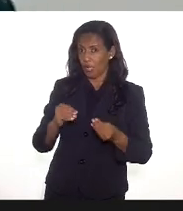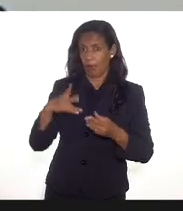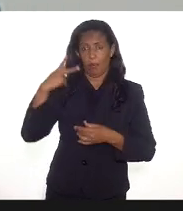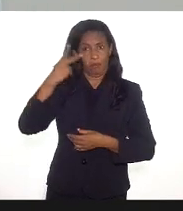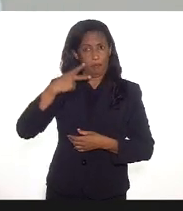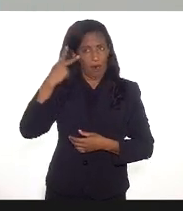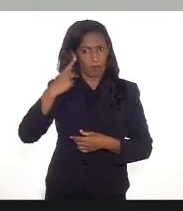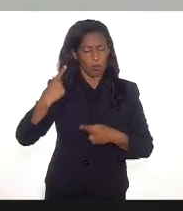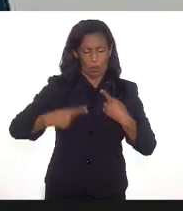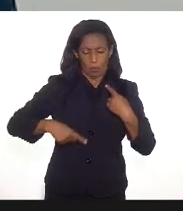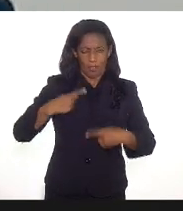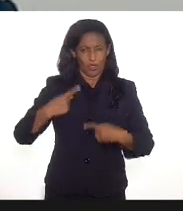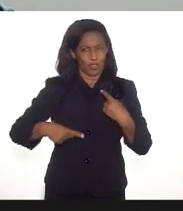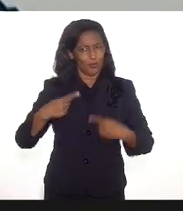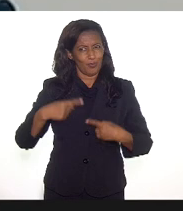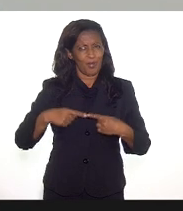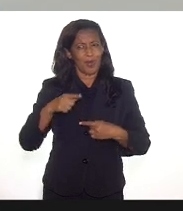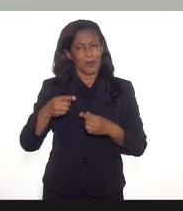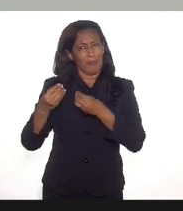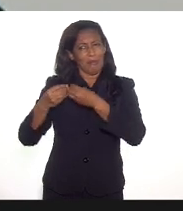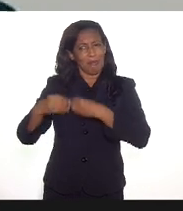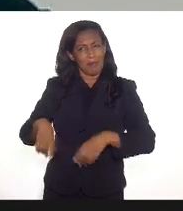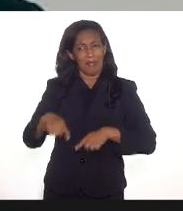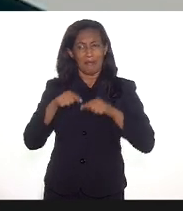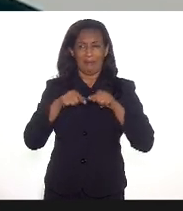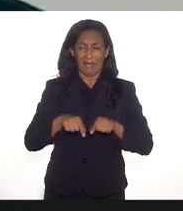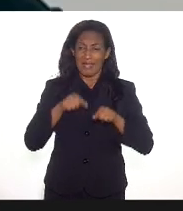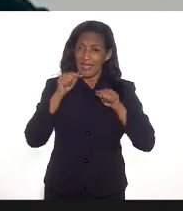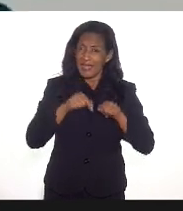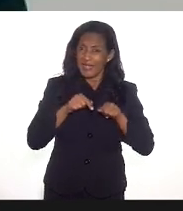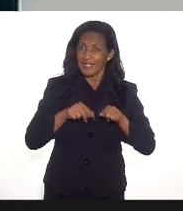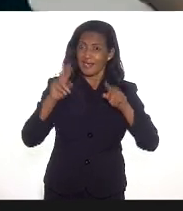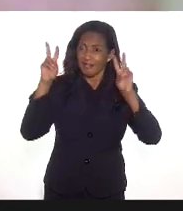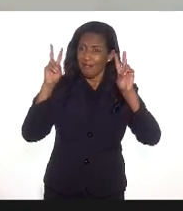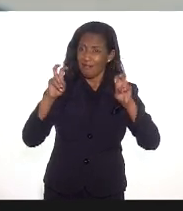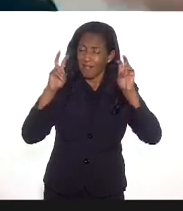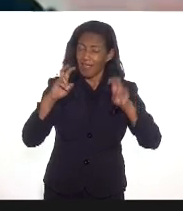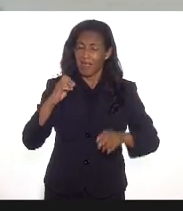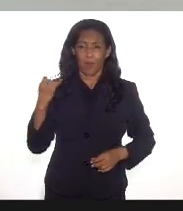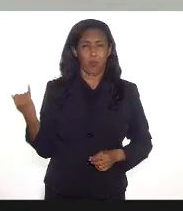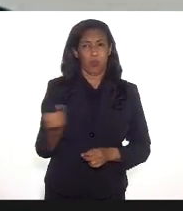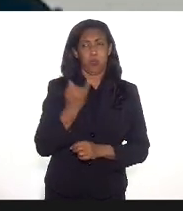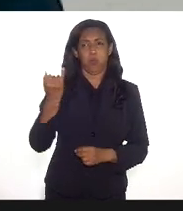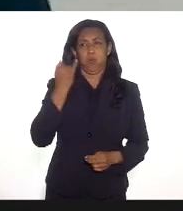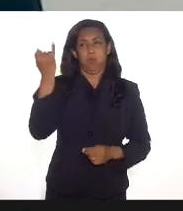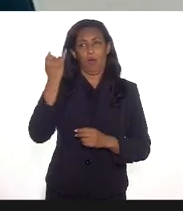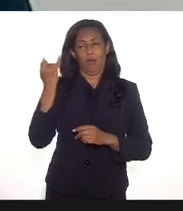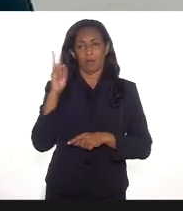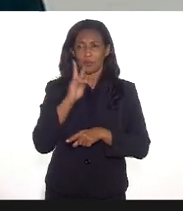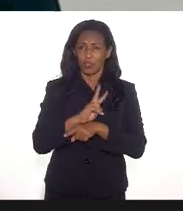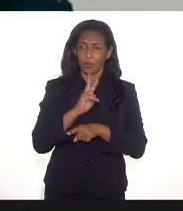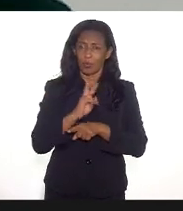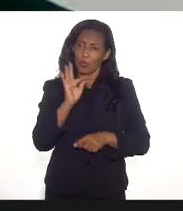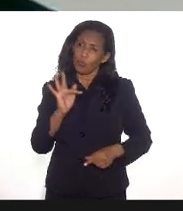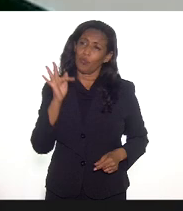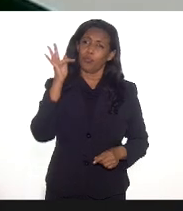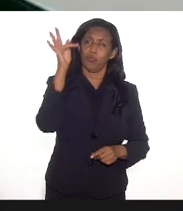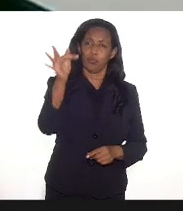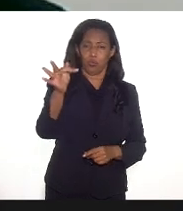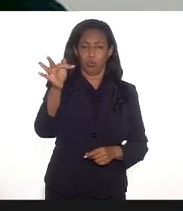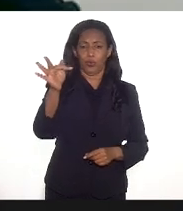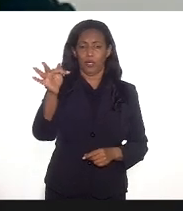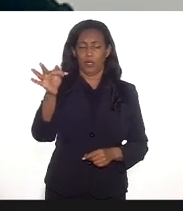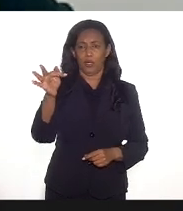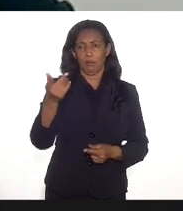discussão que pode ferir e prejudicar esse que é, na minha opinião, uma medida fundamental de proteção e futuro da